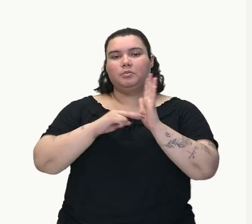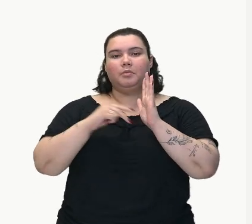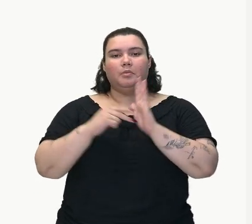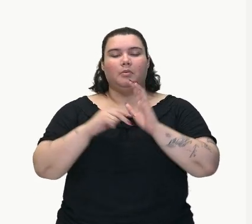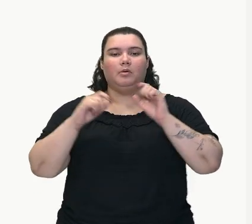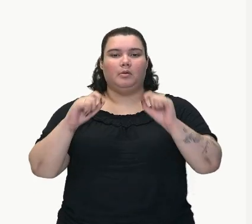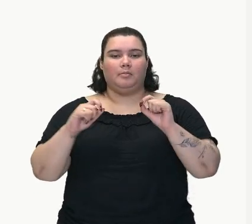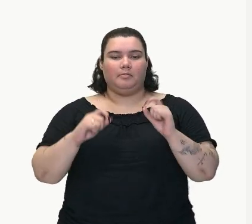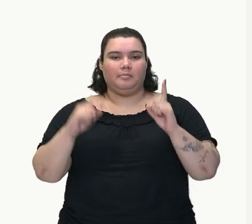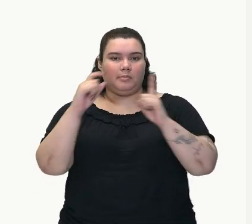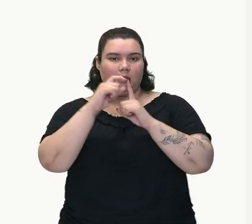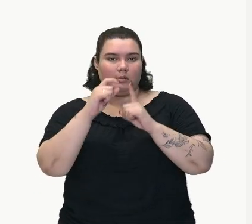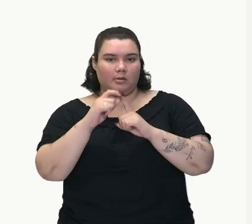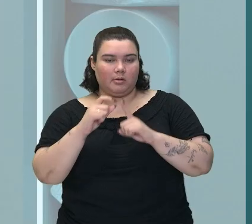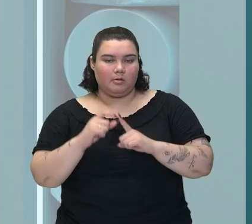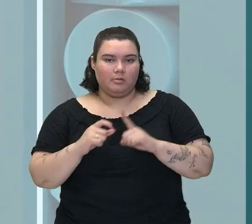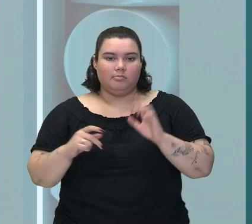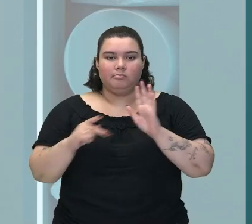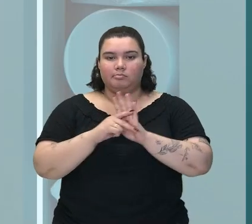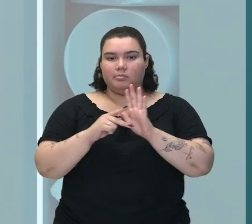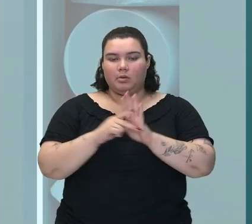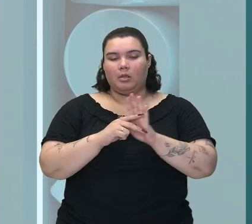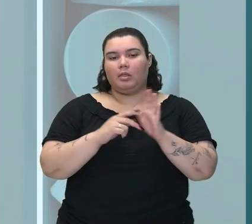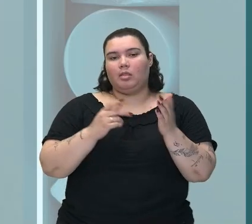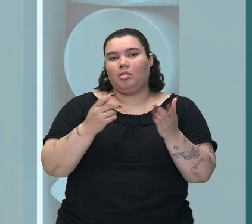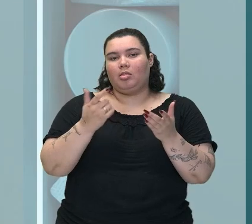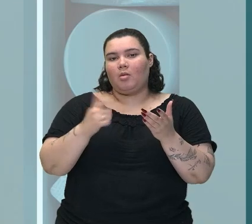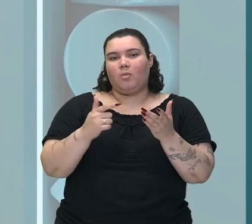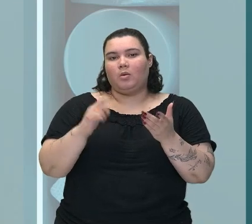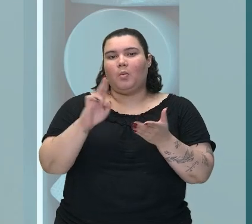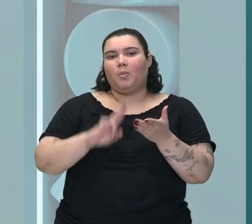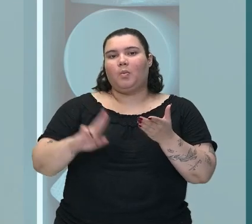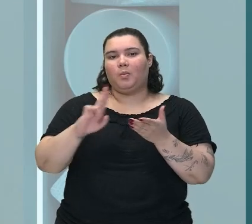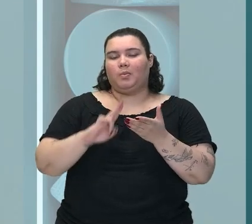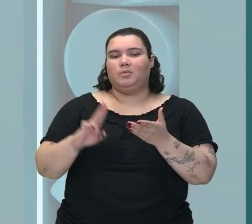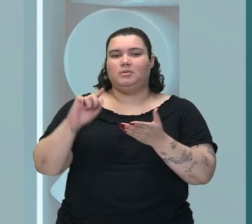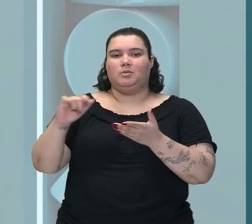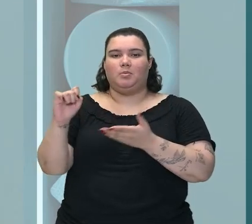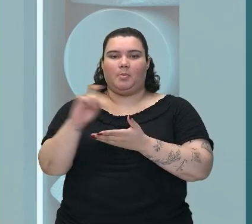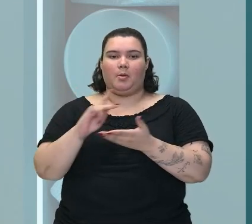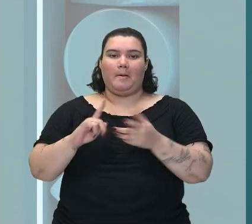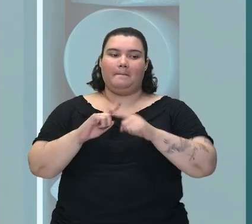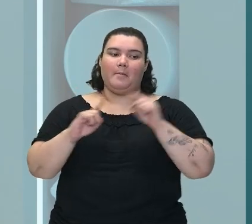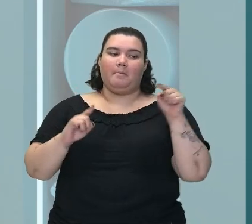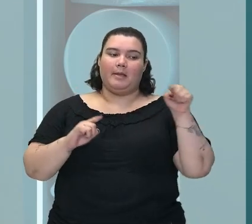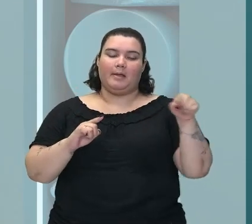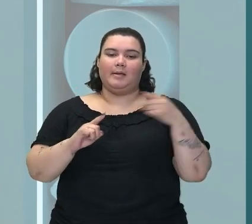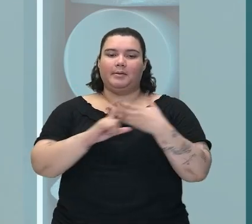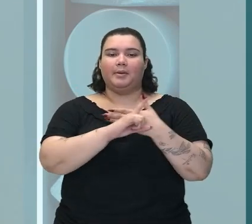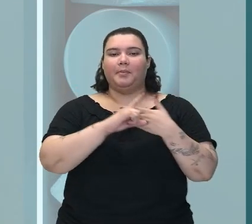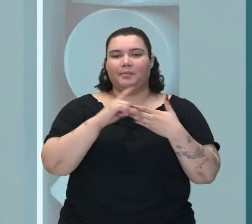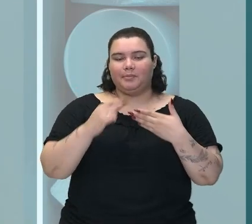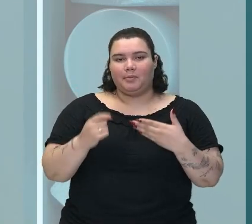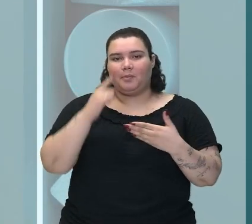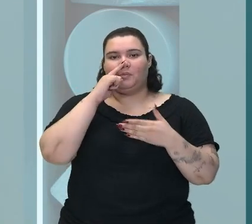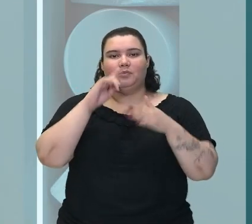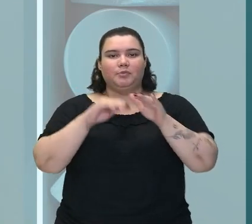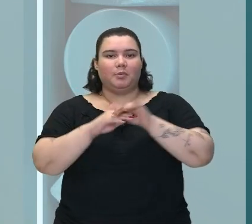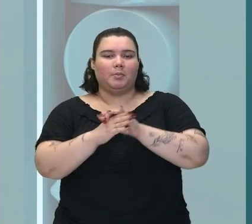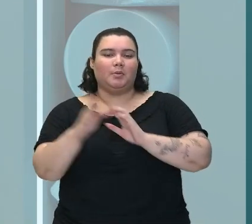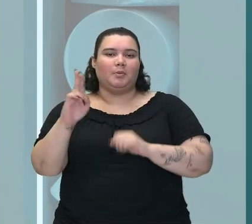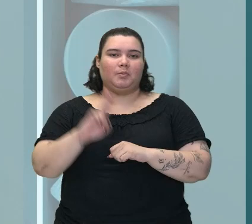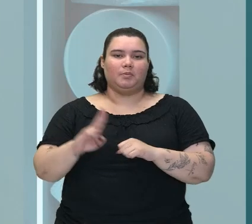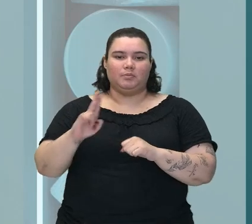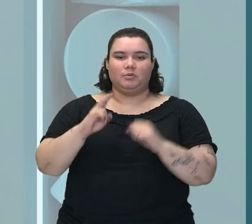palavras, a ideia dos termos antipoéticos, palavras que Augusto dos Anjos incorpora ao seu texto, nas suas temáticas, para